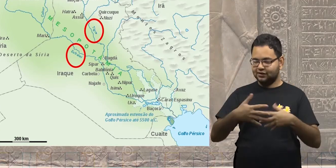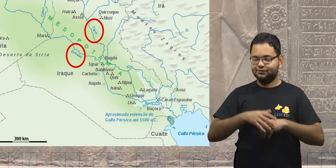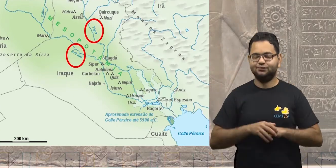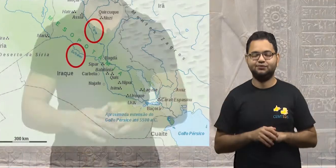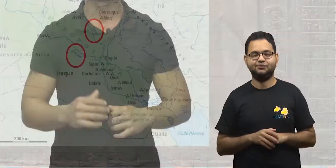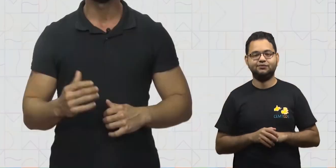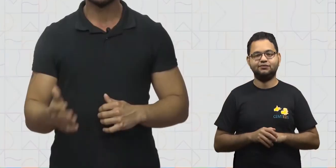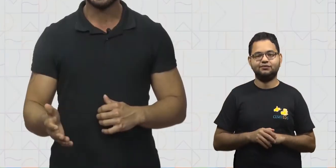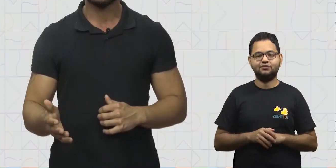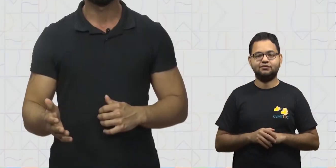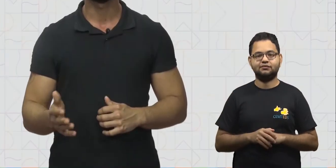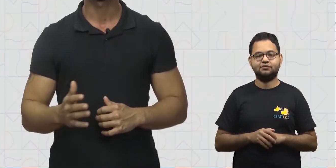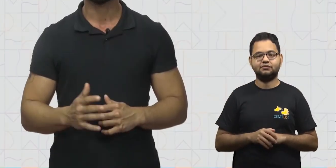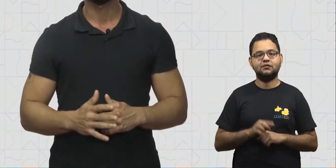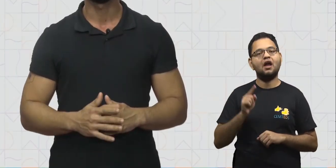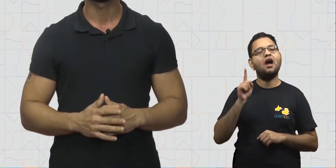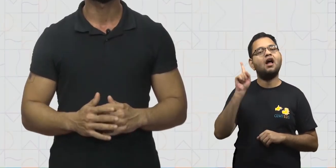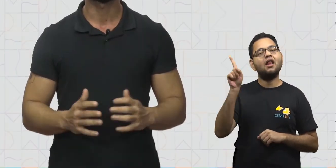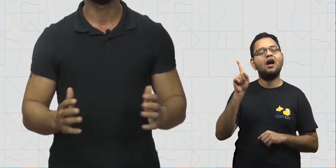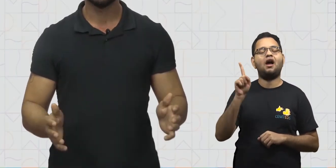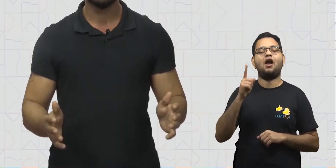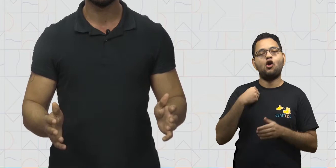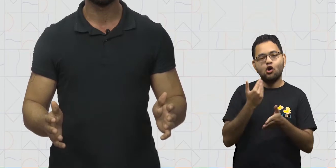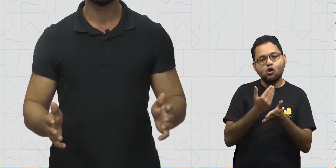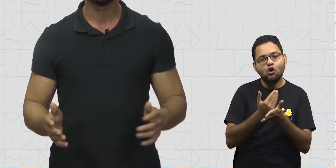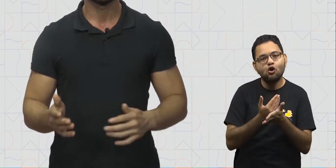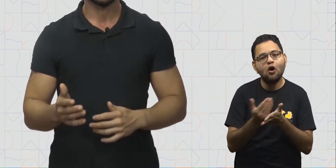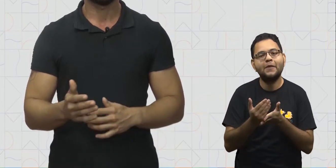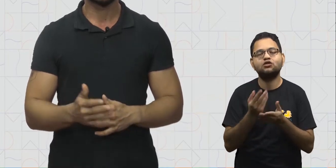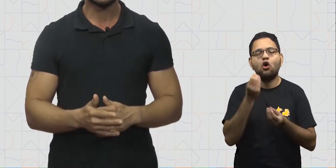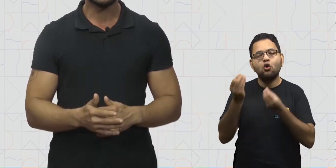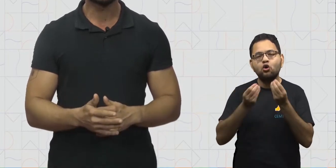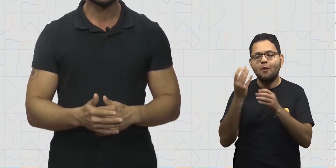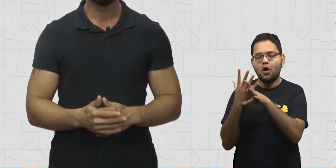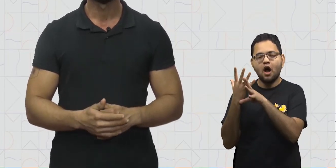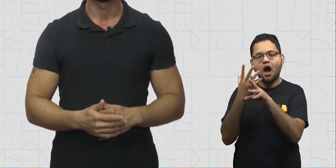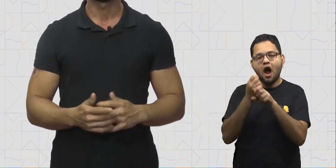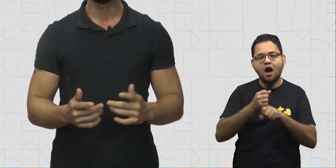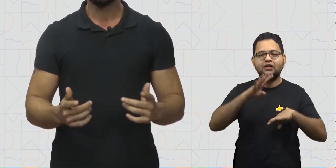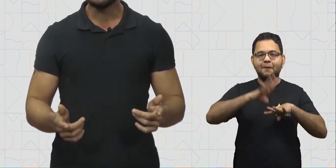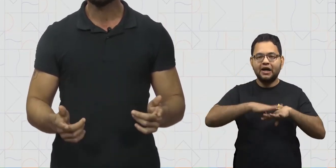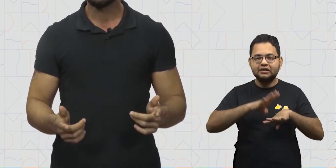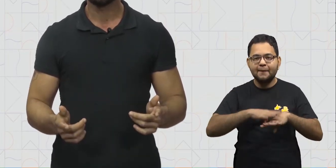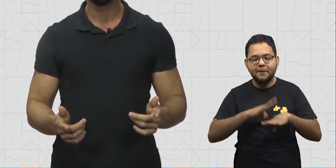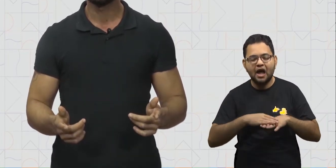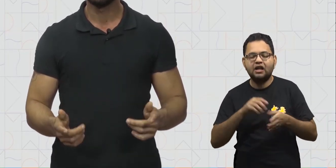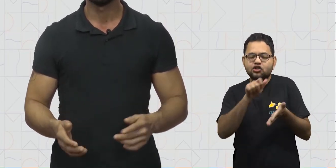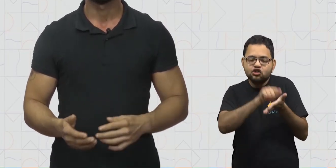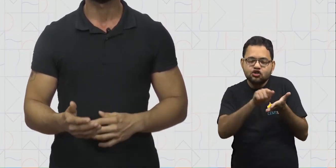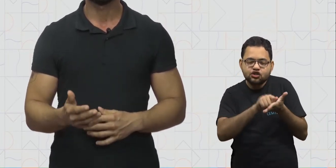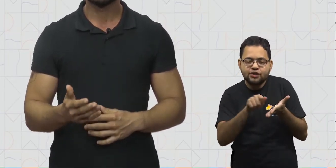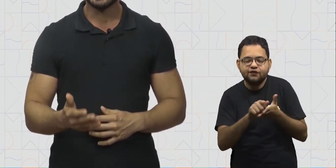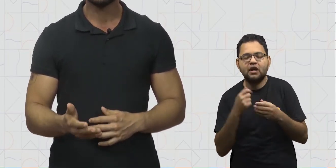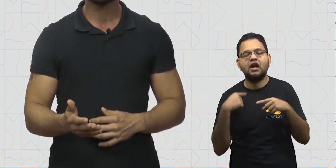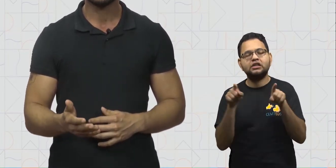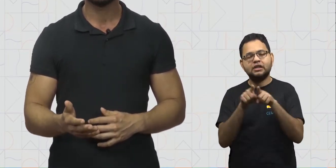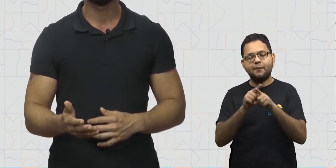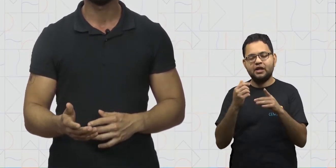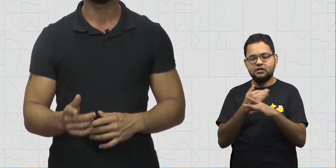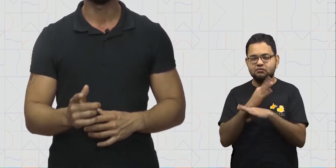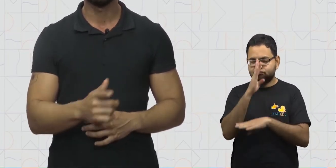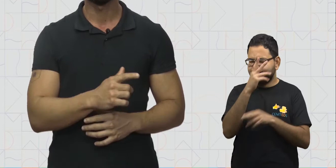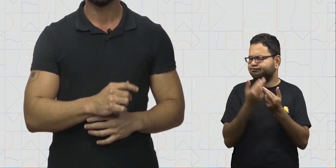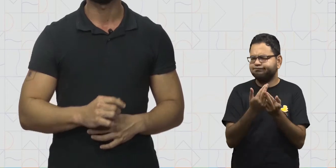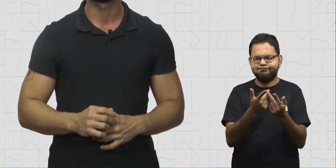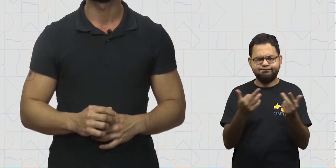cultura ocidental. De lá vêm os cálculos astronômicos, a escrita, o primeiro código, a